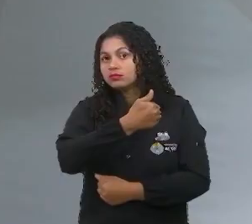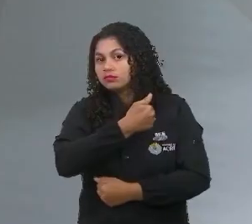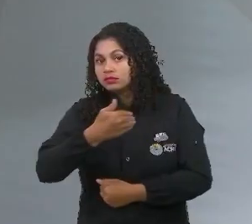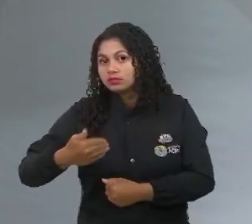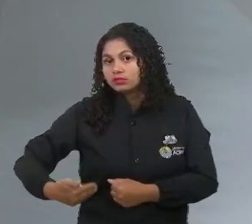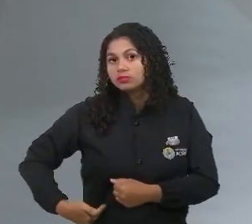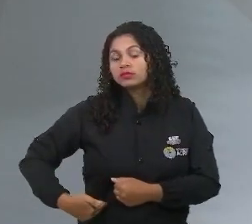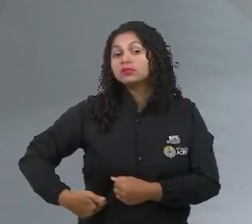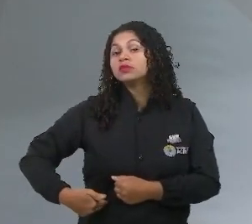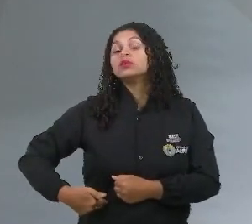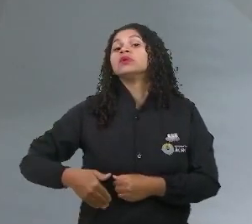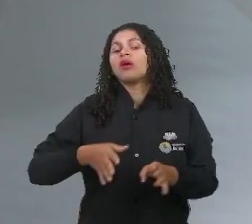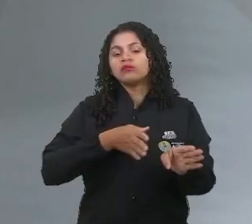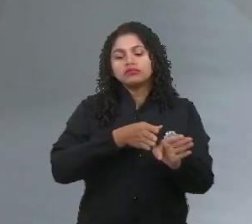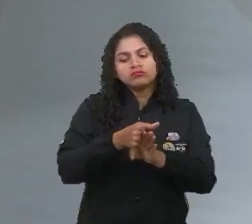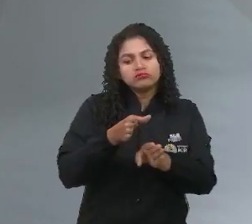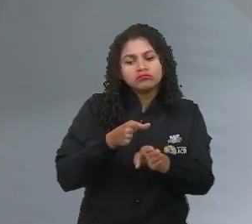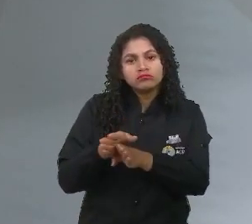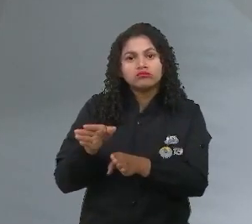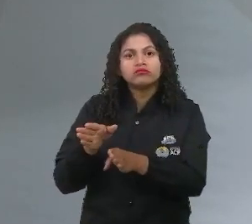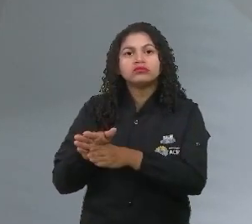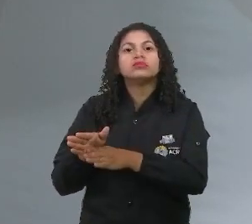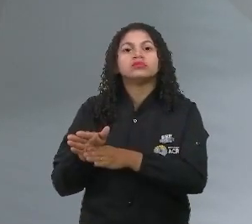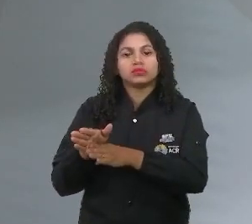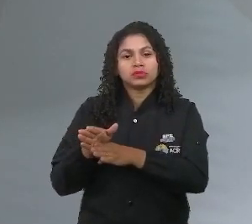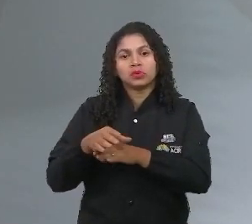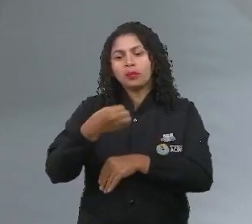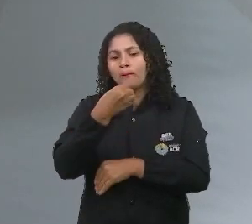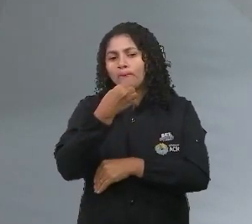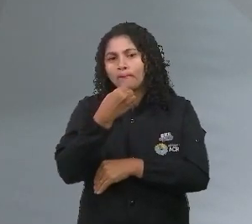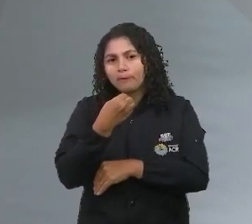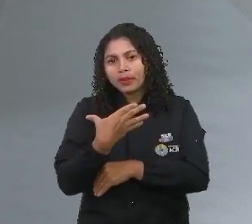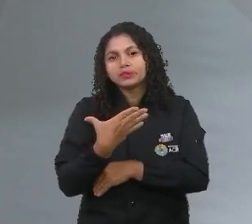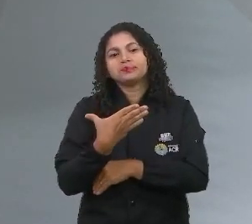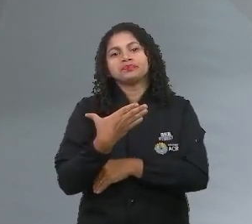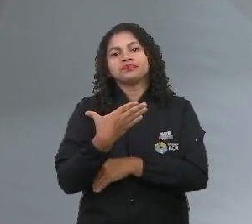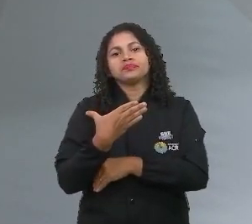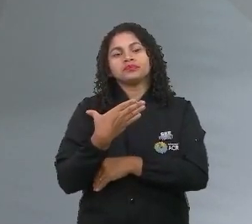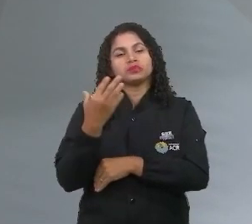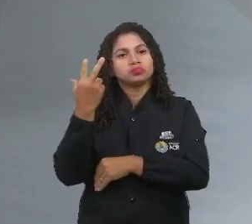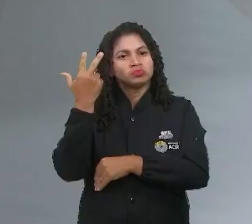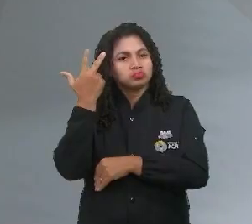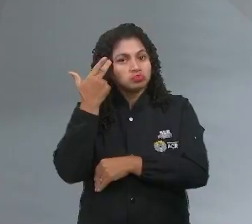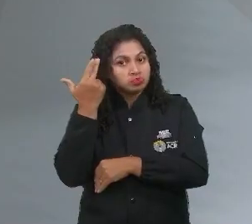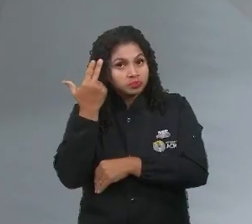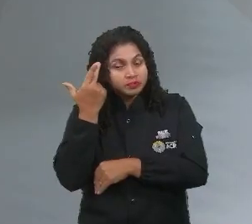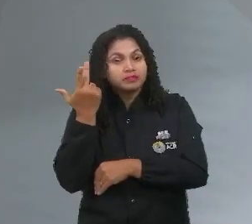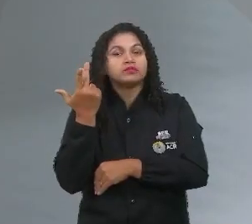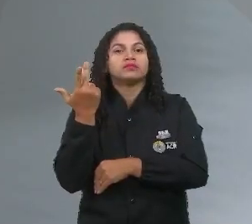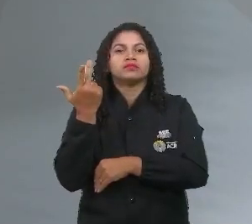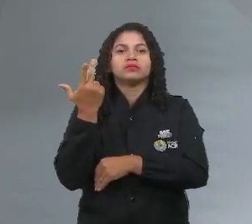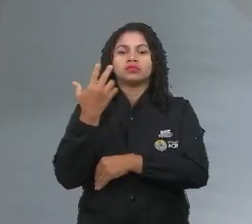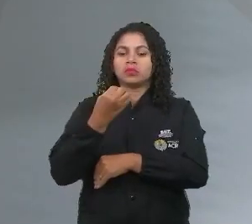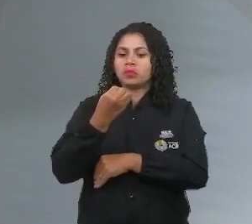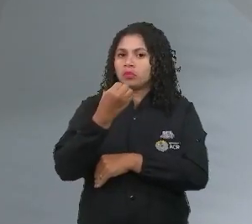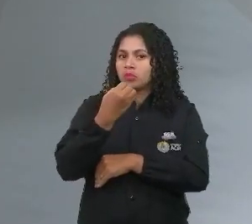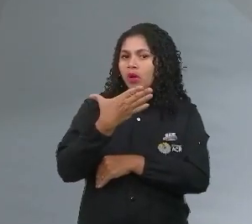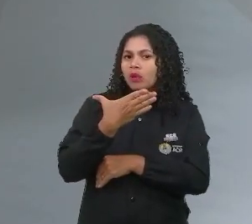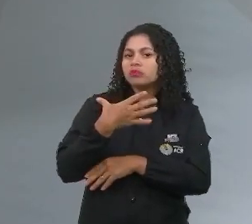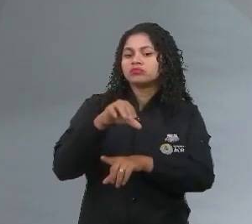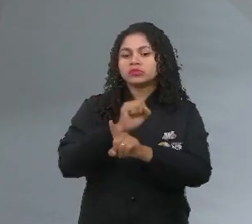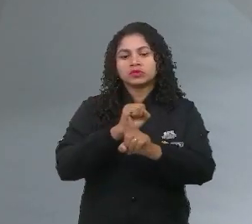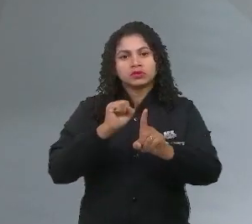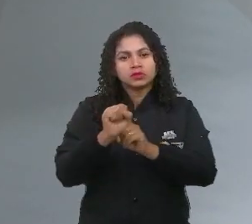no sentido de proporcionar o bem comum e o bem-estar social, a segurança, a saúde,